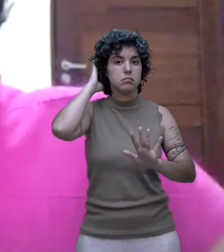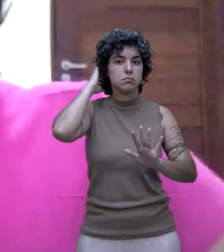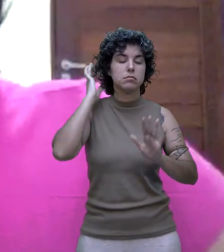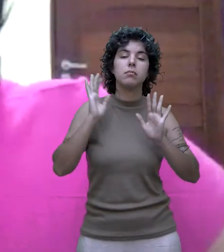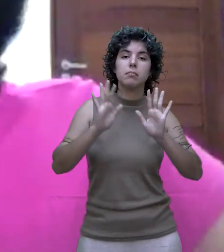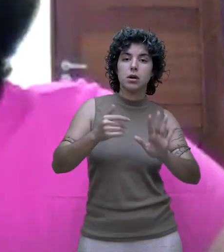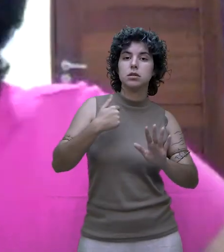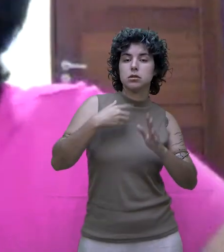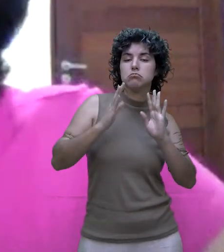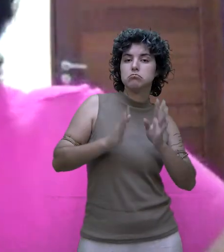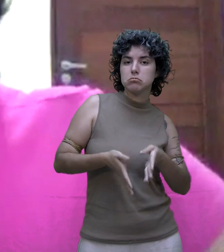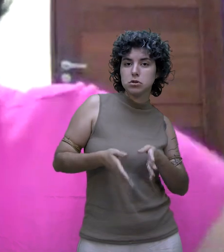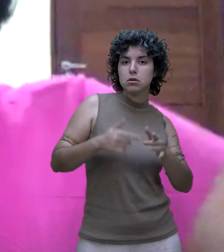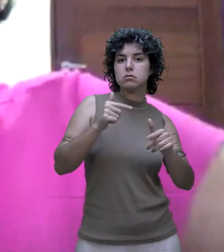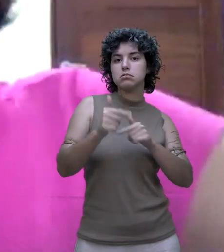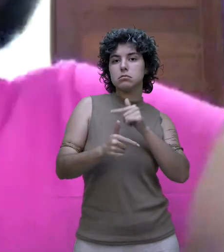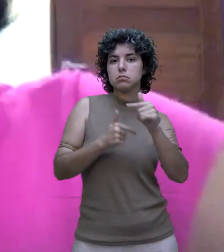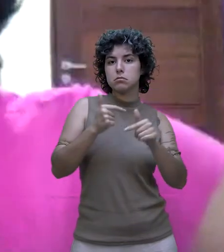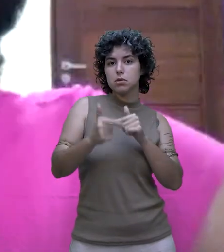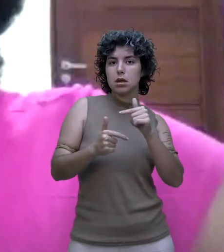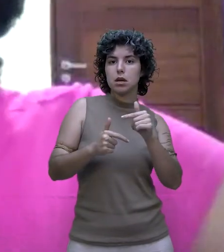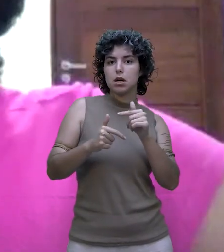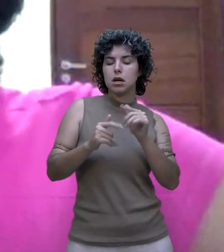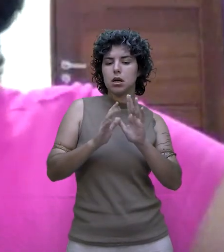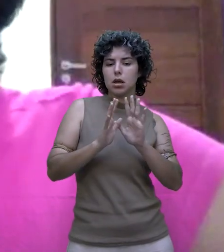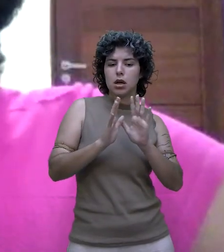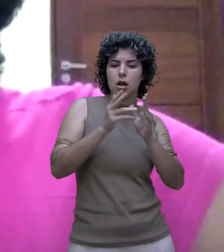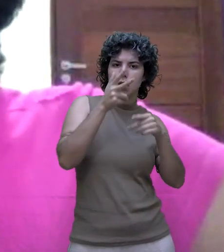sets que só tinha mulheres e que foi terrível.